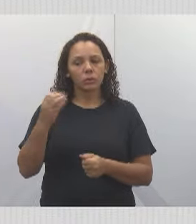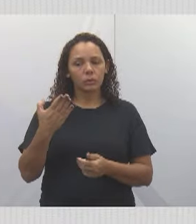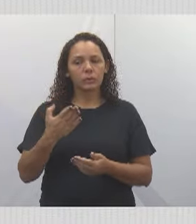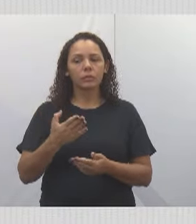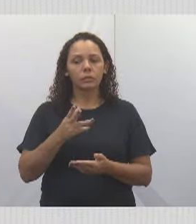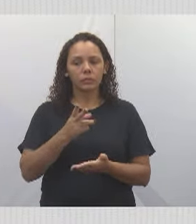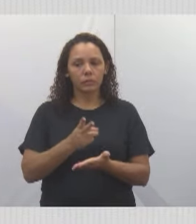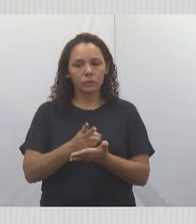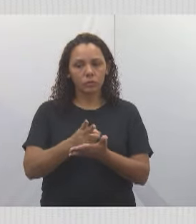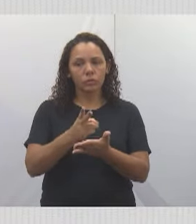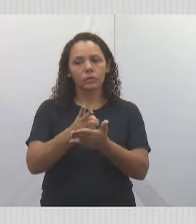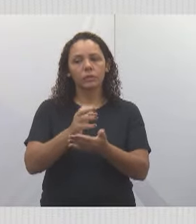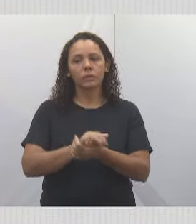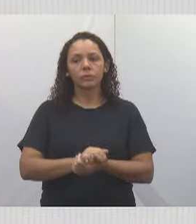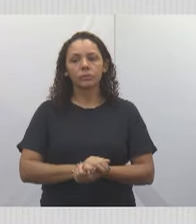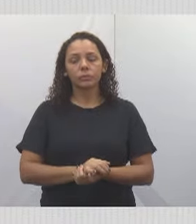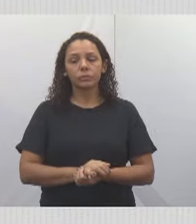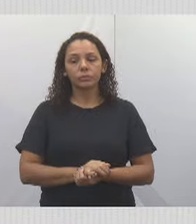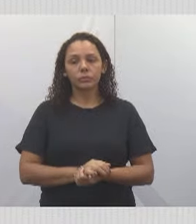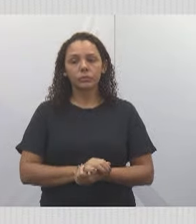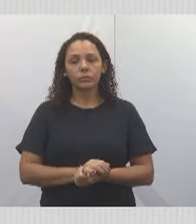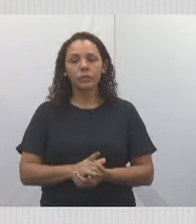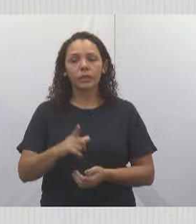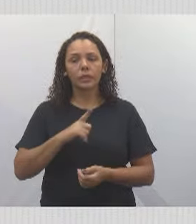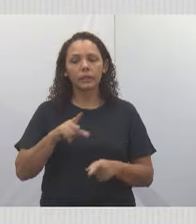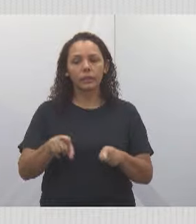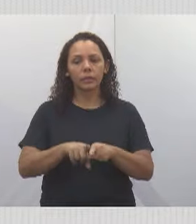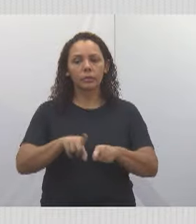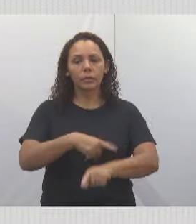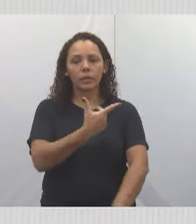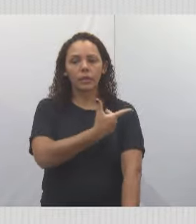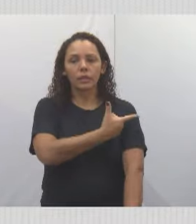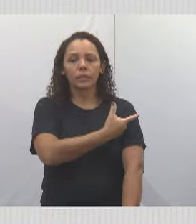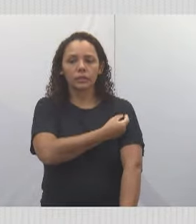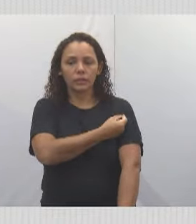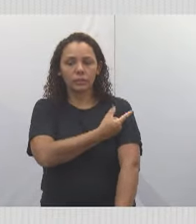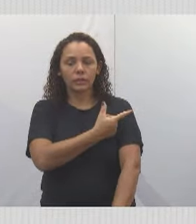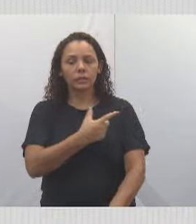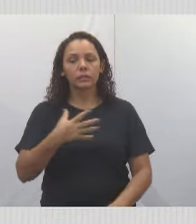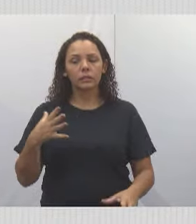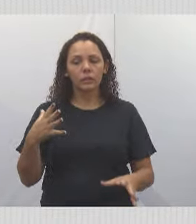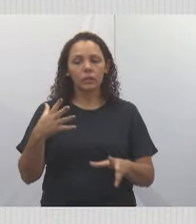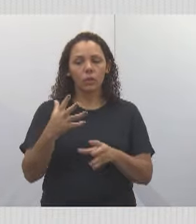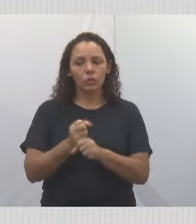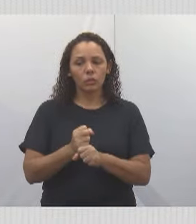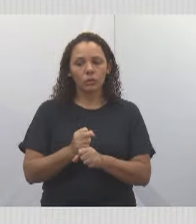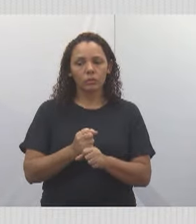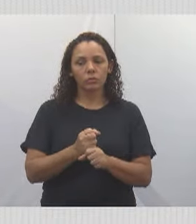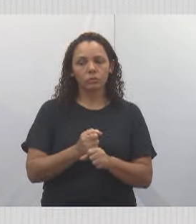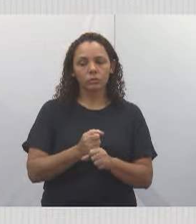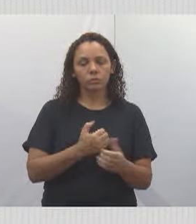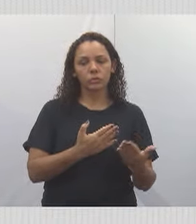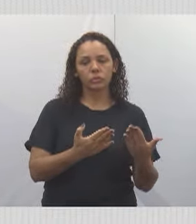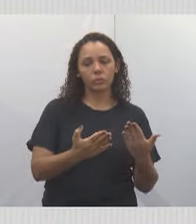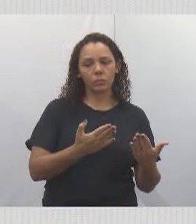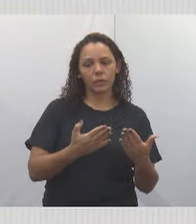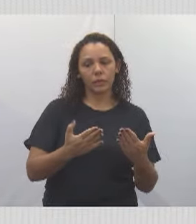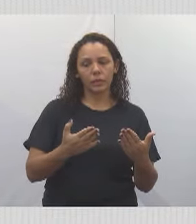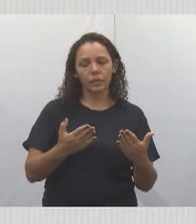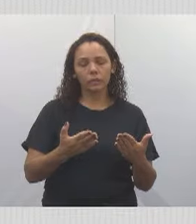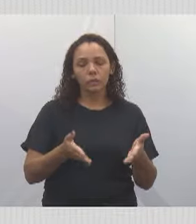Na vigilância epidemiológica, temos então as vacinas, num total de, se comparar segundo quadrimestre de 2023